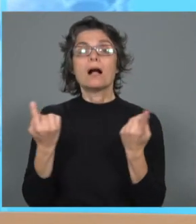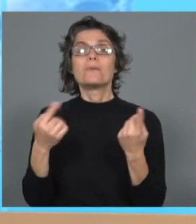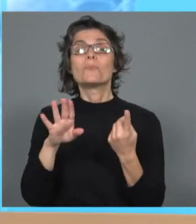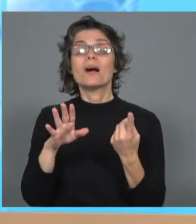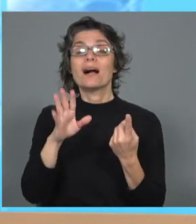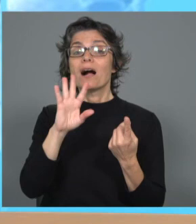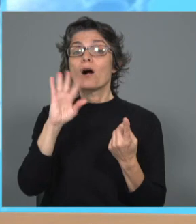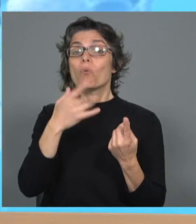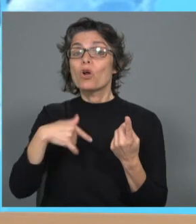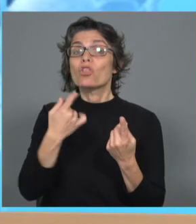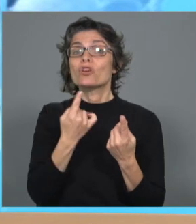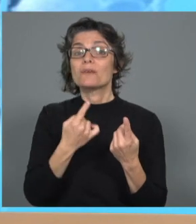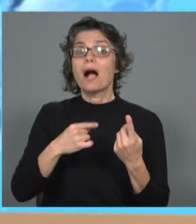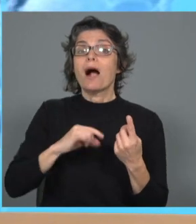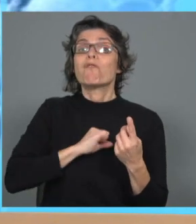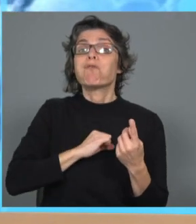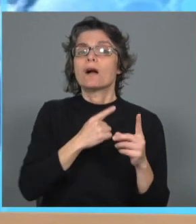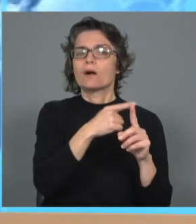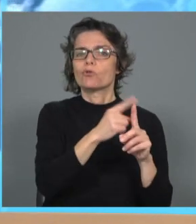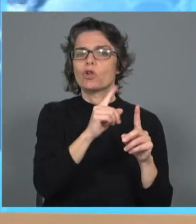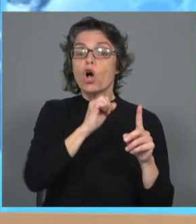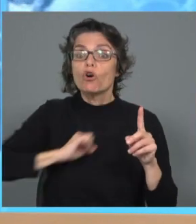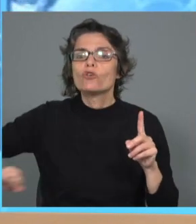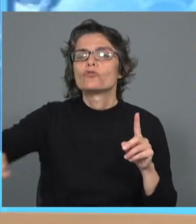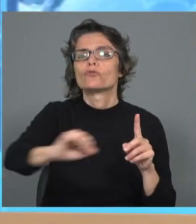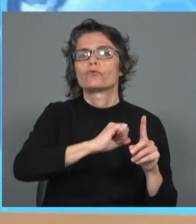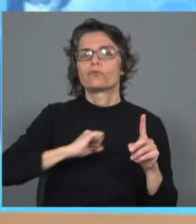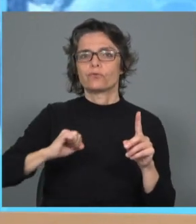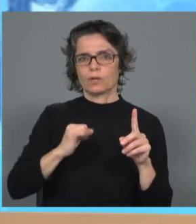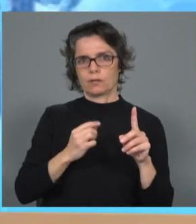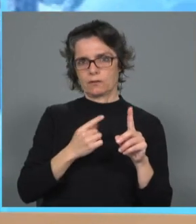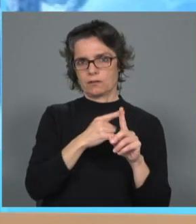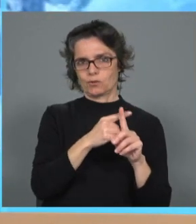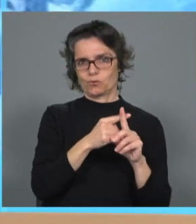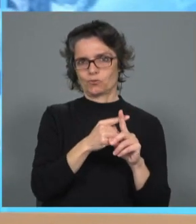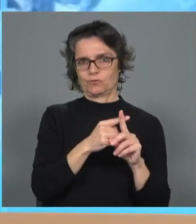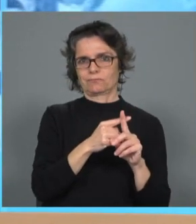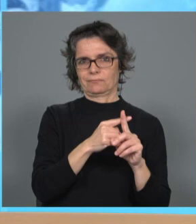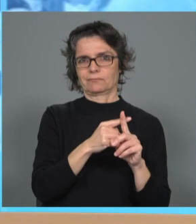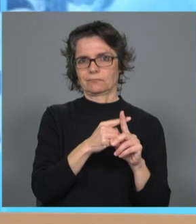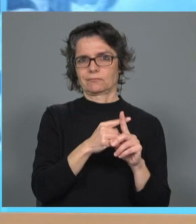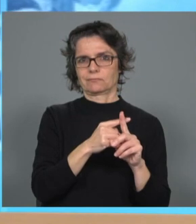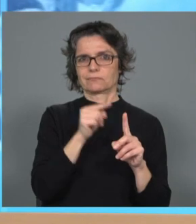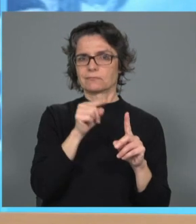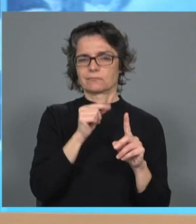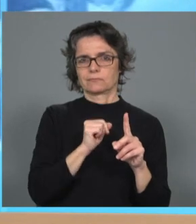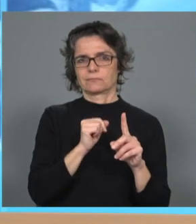dizermos a nossa cruz já parece assim uma coisa muito, muito pesada. A verdade é que temos sempre a garantia de que a cruz tem o peso